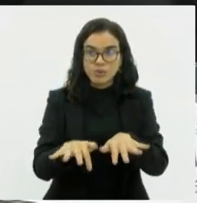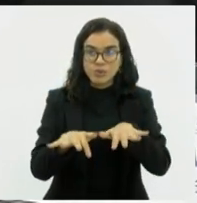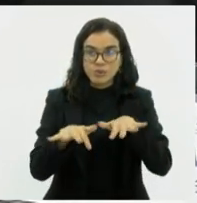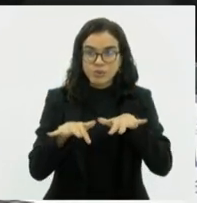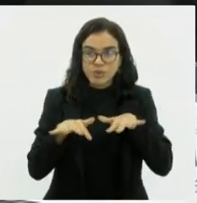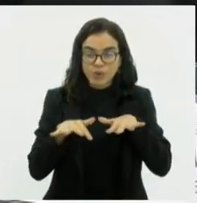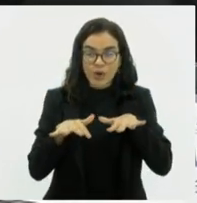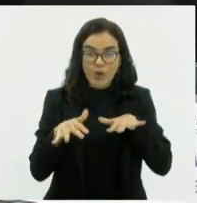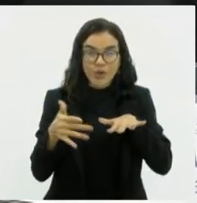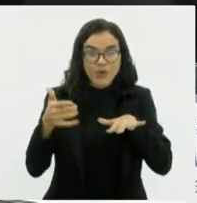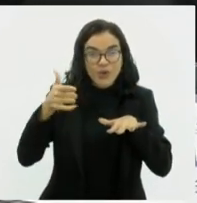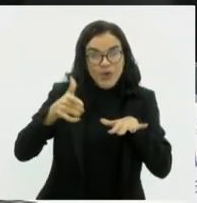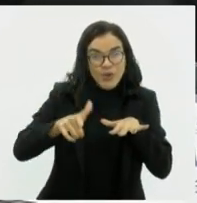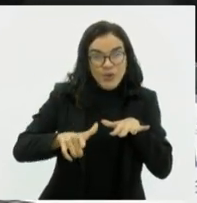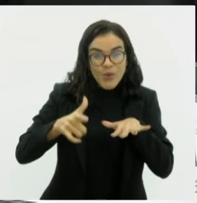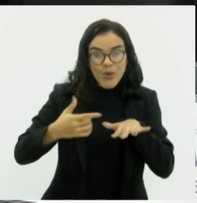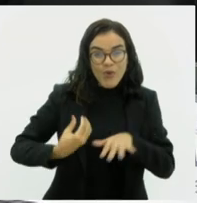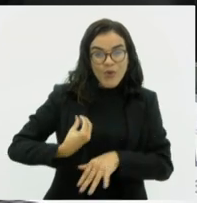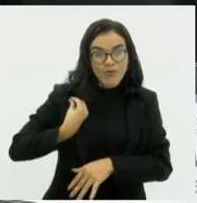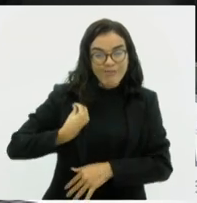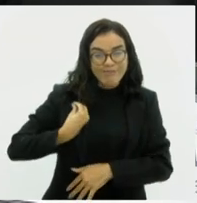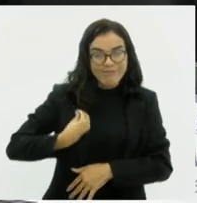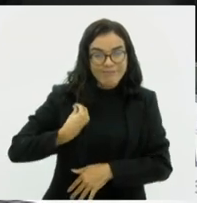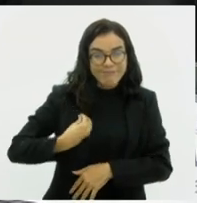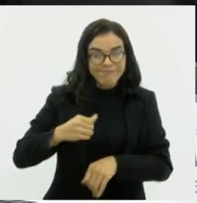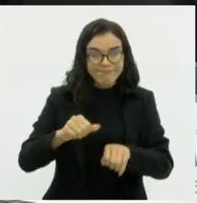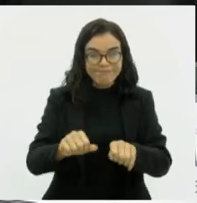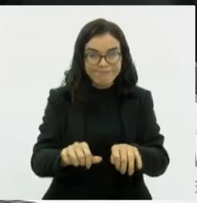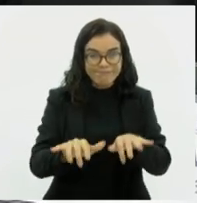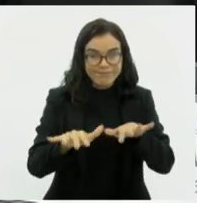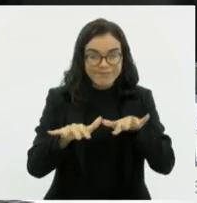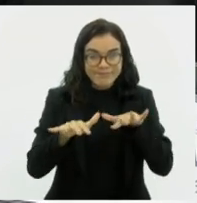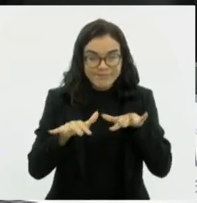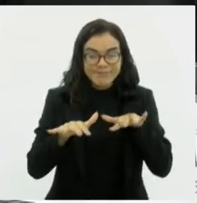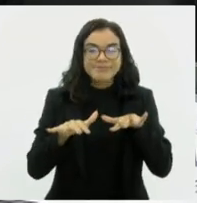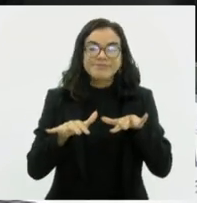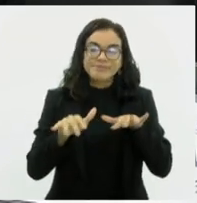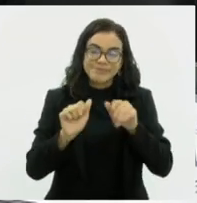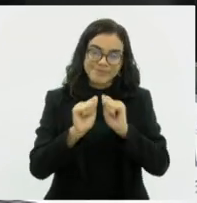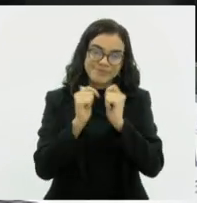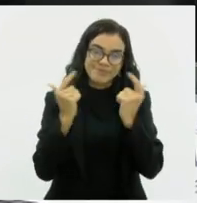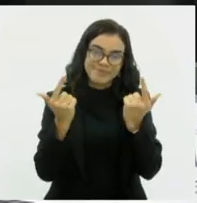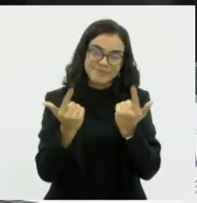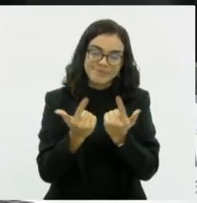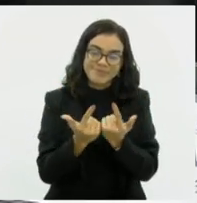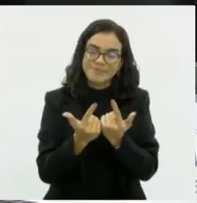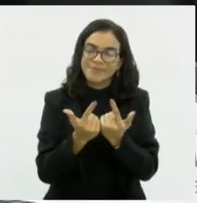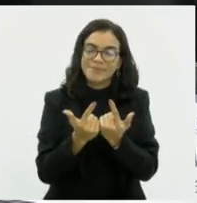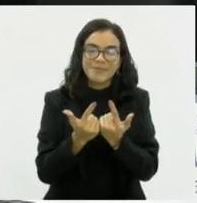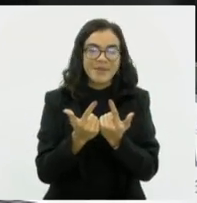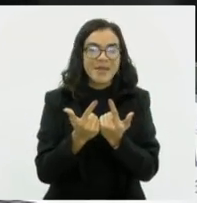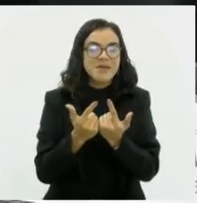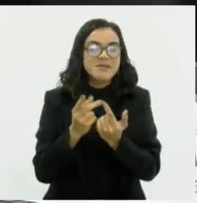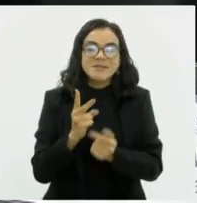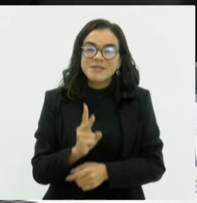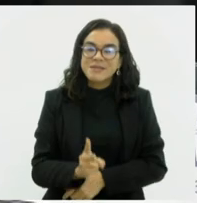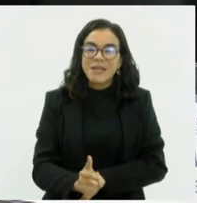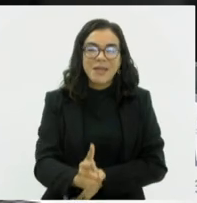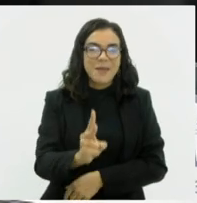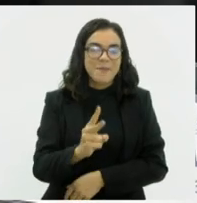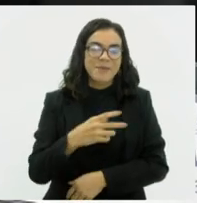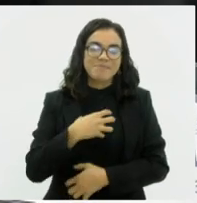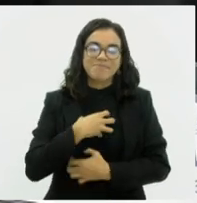voltar à Assembleia Legislativa, é sempre uma oportunidade, né, maravilhosa. Eu venho sempre com muita alegria.